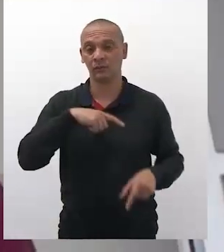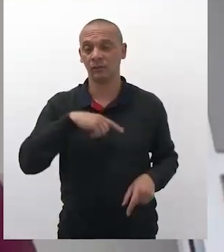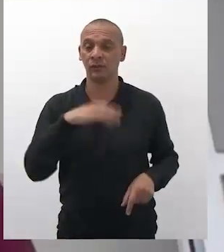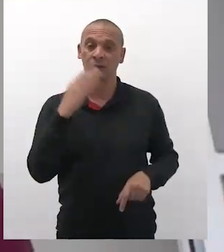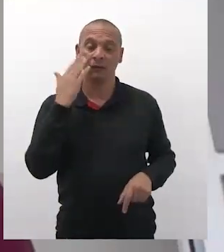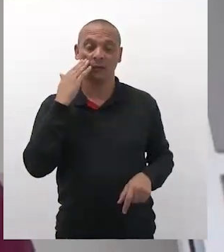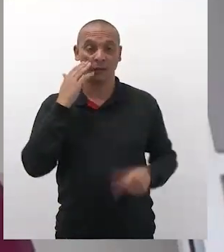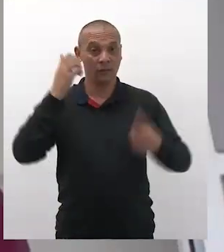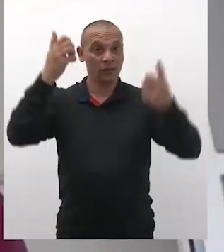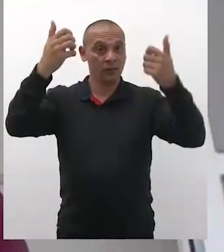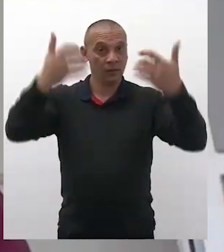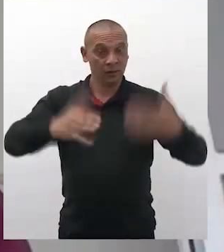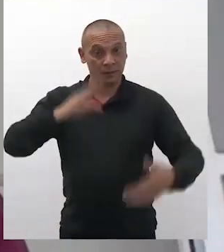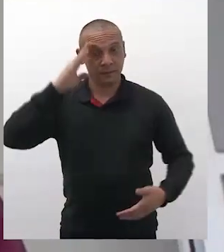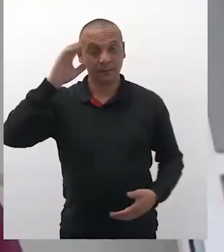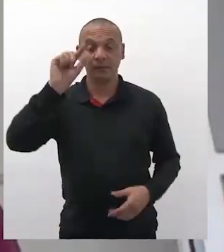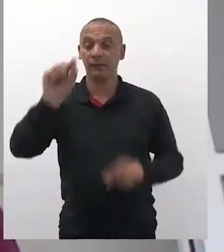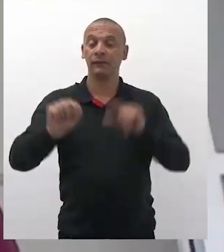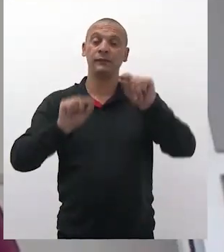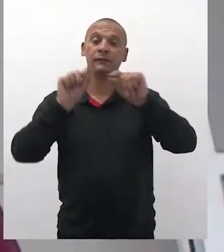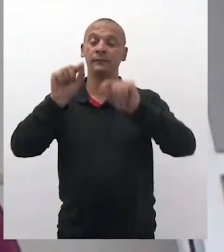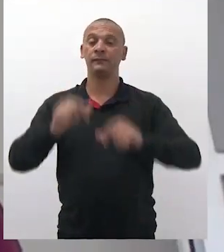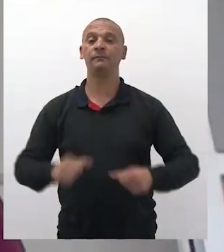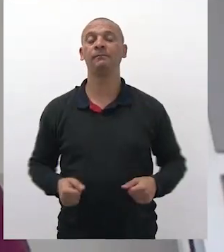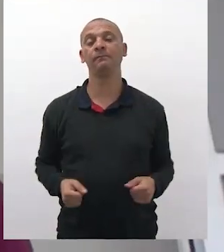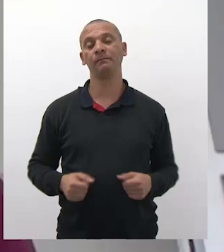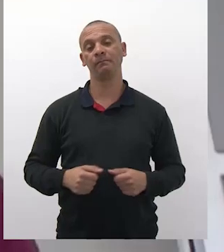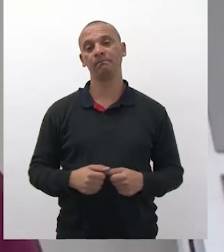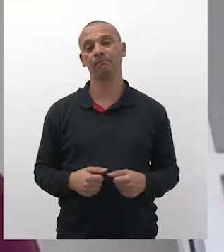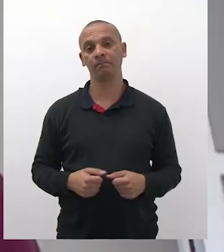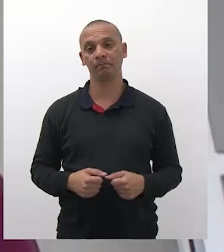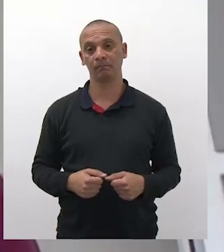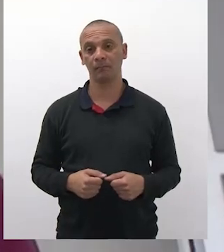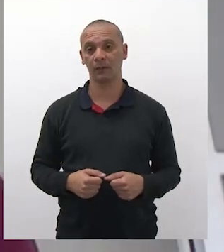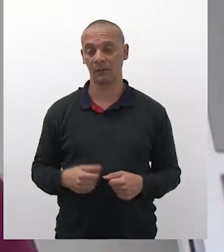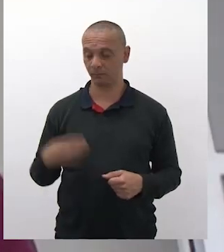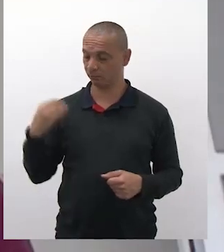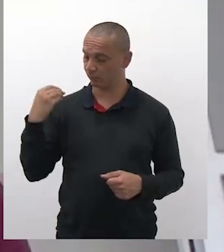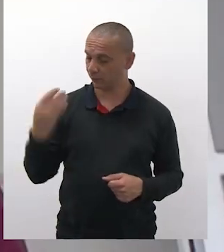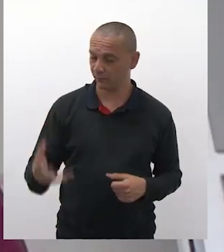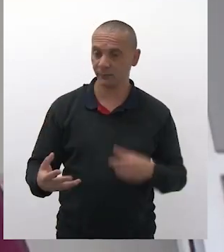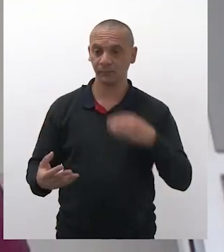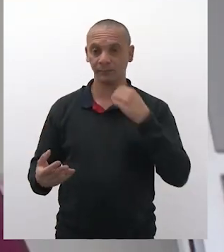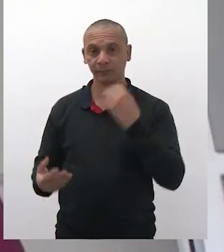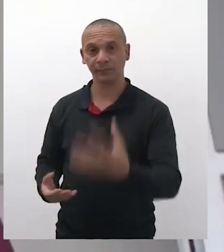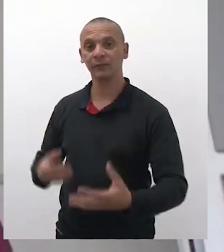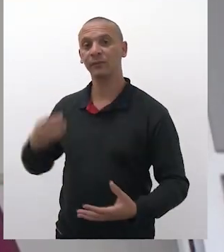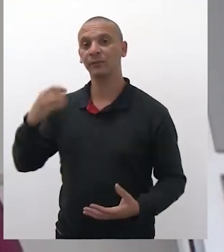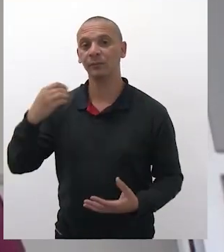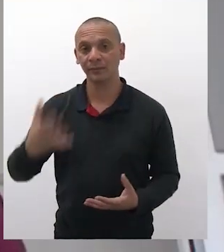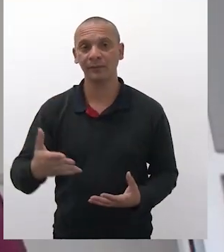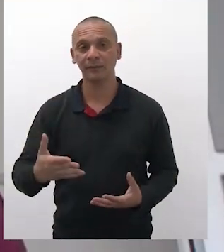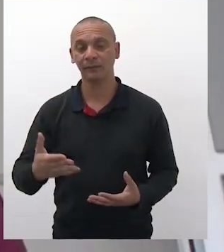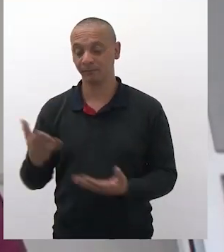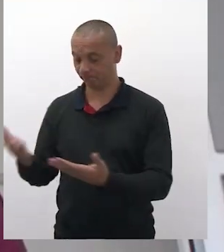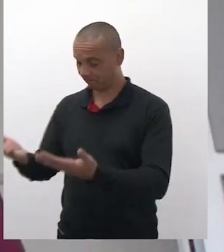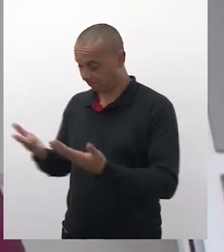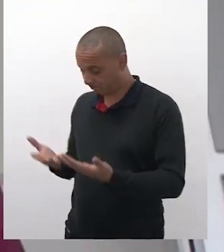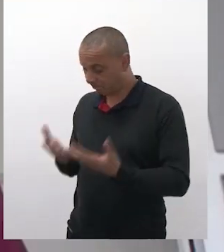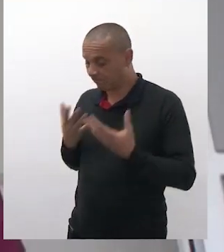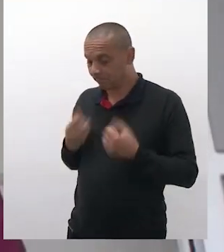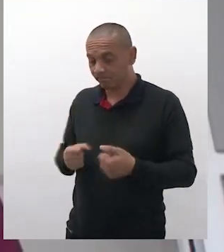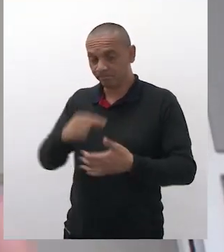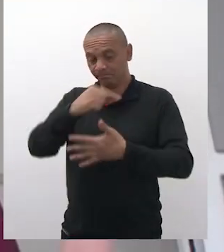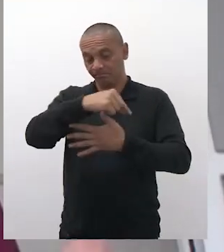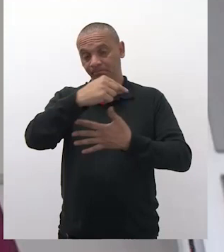destacando para vocês o seguinte: as doações devem ser recebidas com critérios, Nós